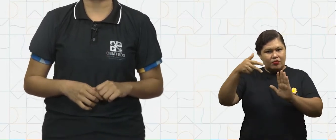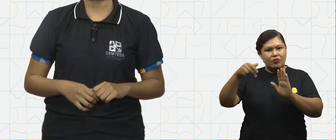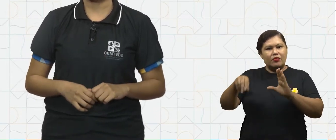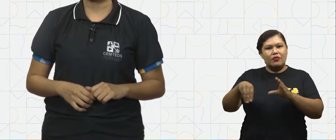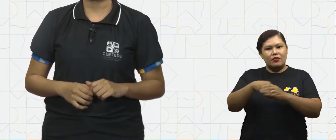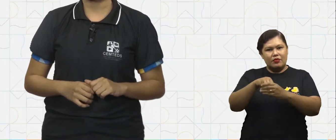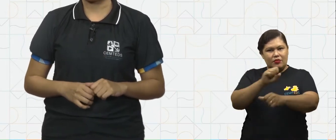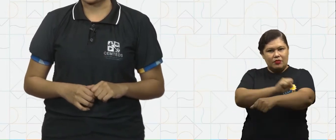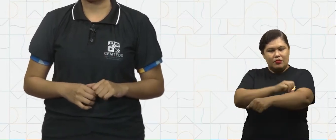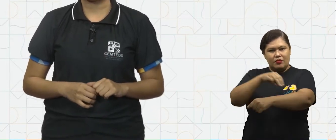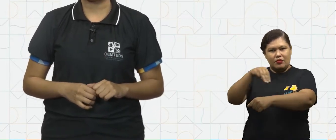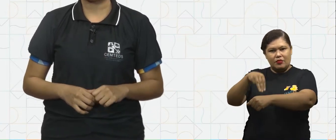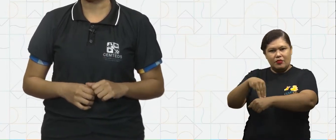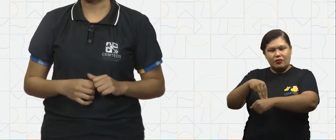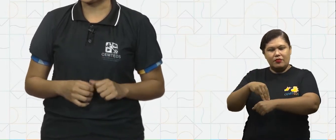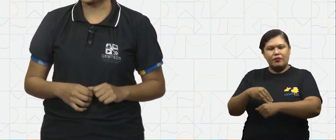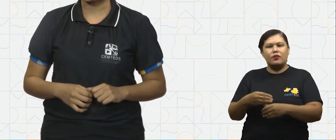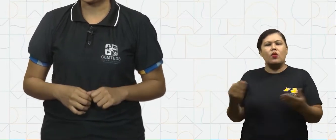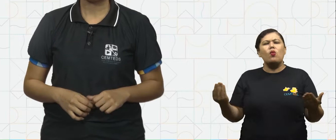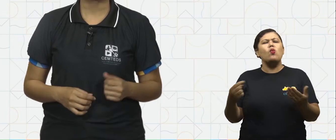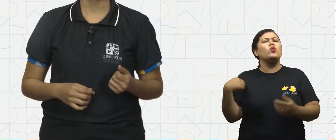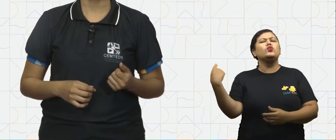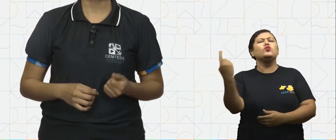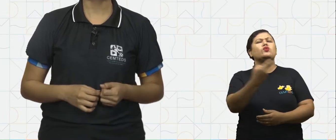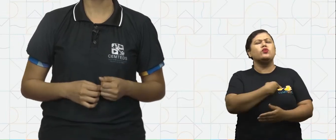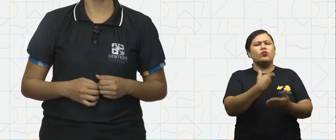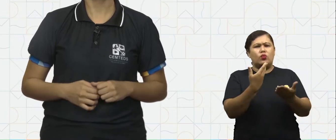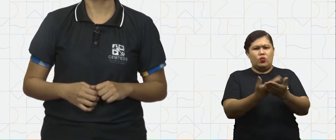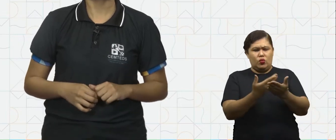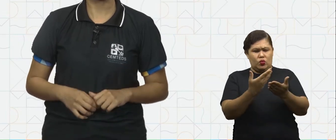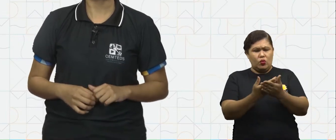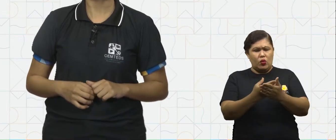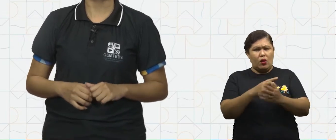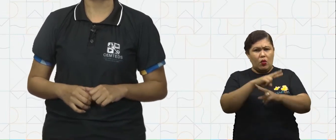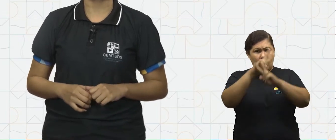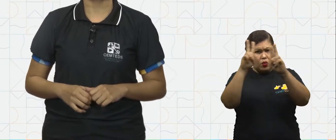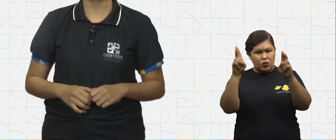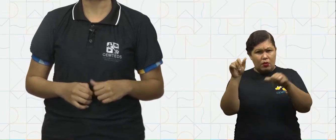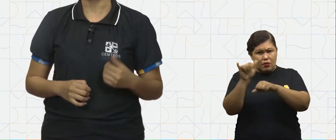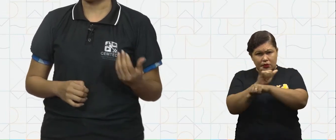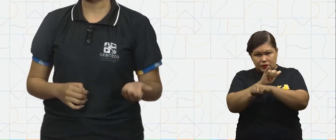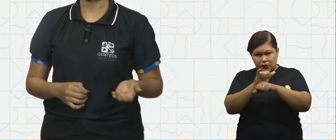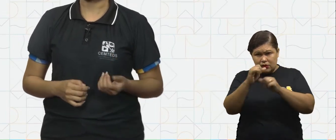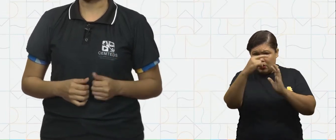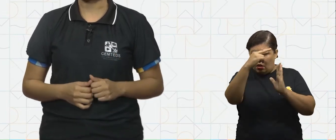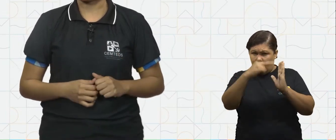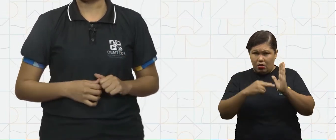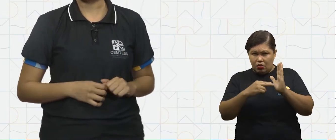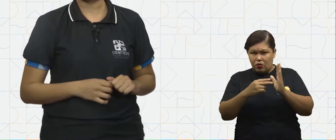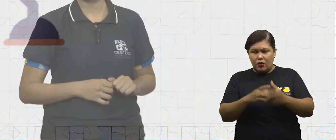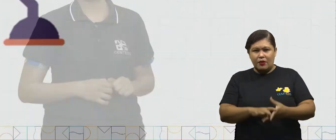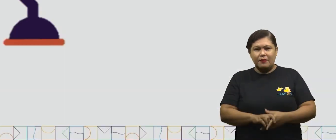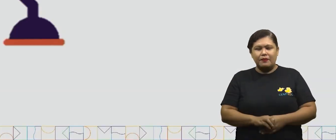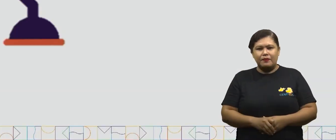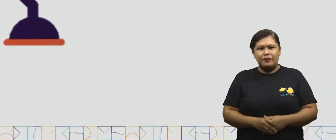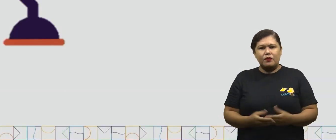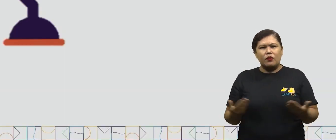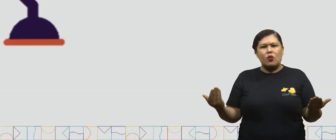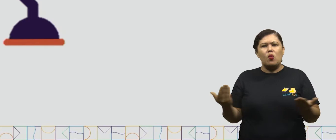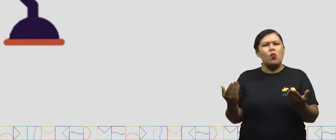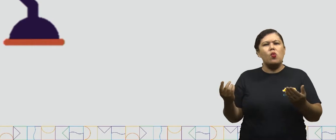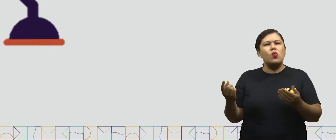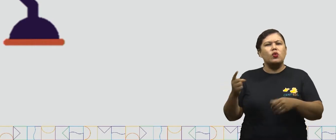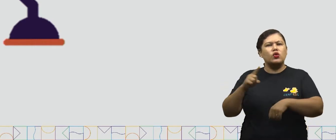Tecnologias Educacionais da CEMED. Hoje, estudaremos sobre estratégia de leitura. Vamos para mais uma aula?